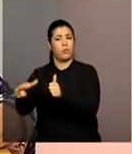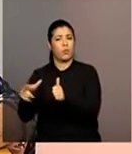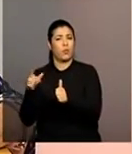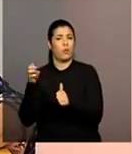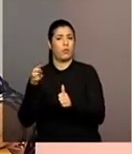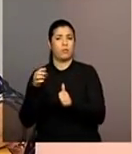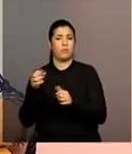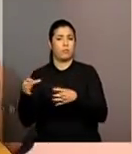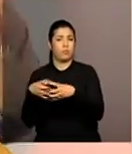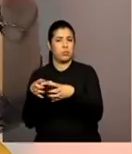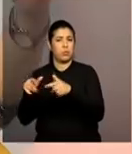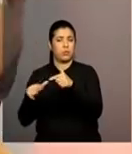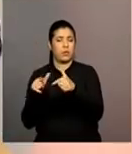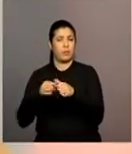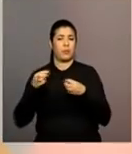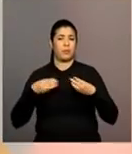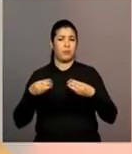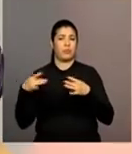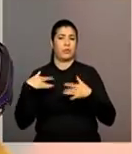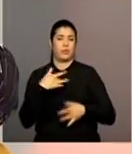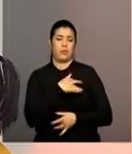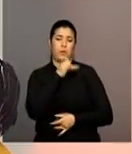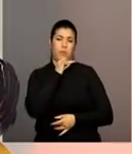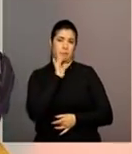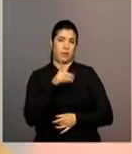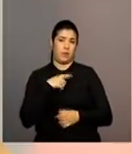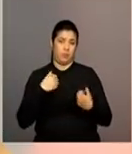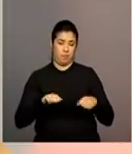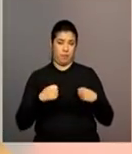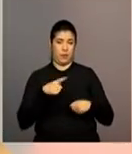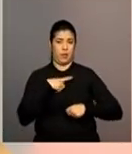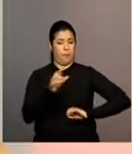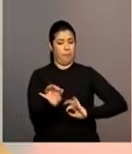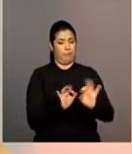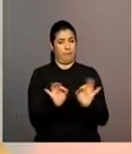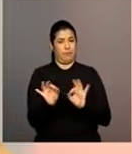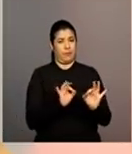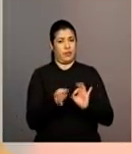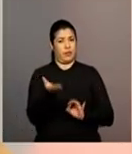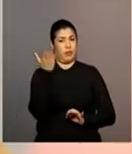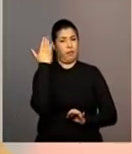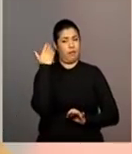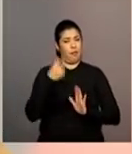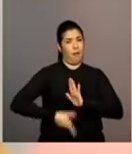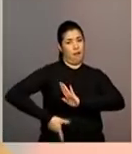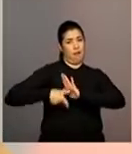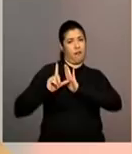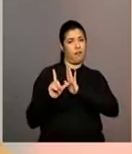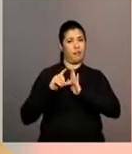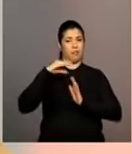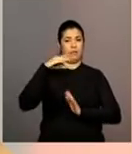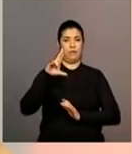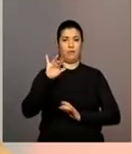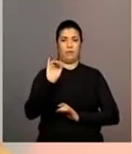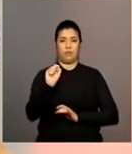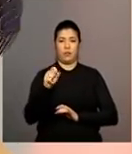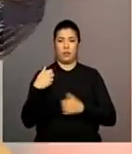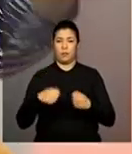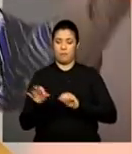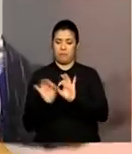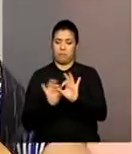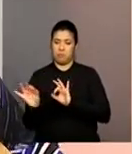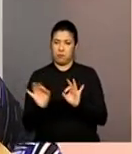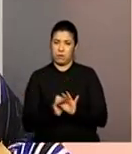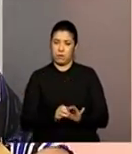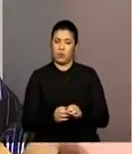equipes né portanto aquilo que eu falei anterior do planejamento lá no CRS precisa desse subsídio desse reconhecimento